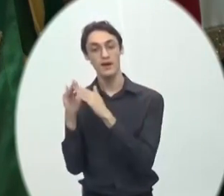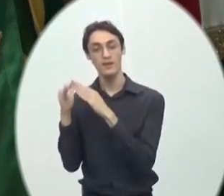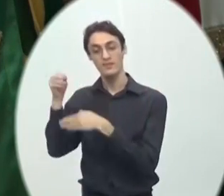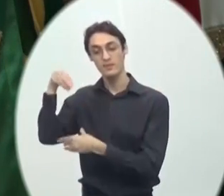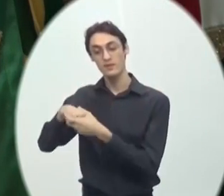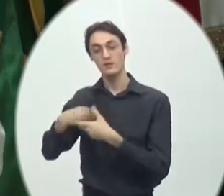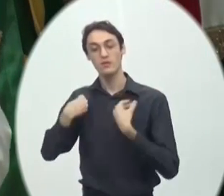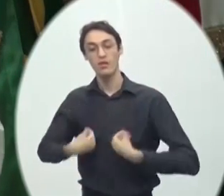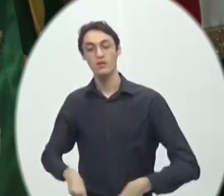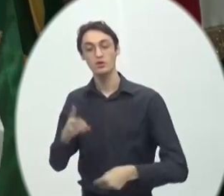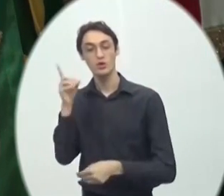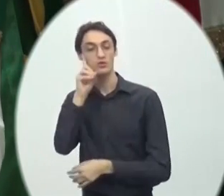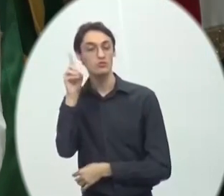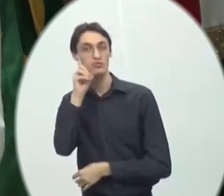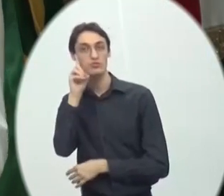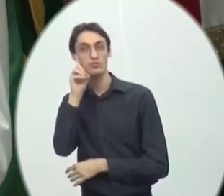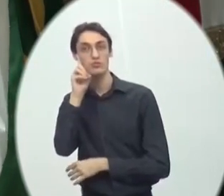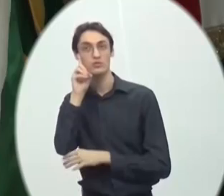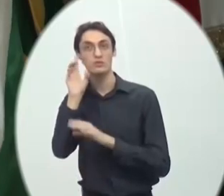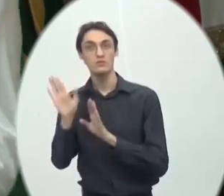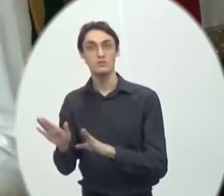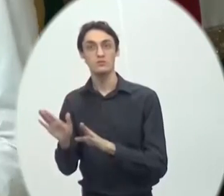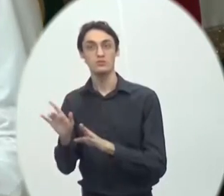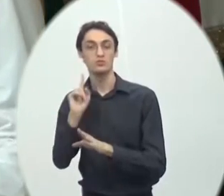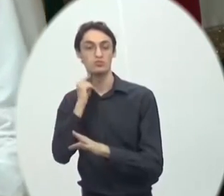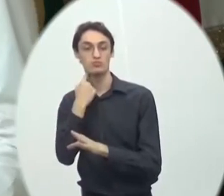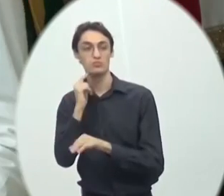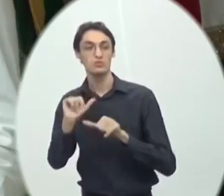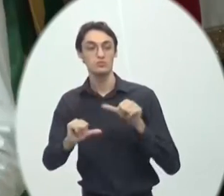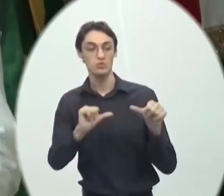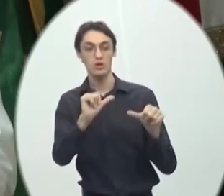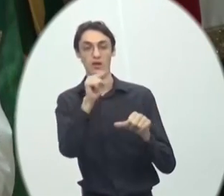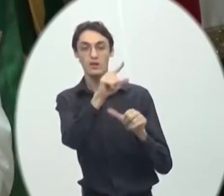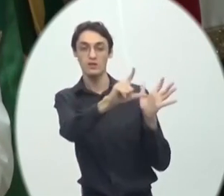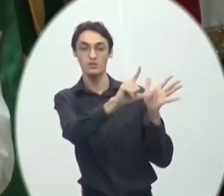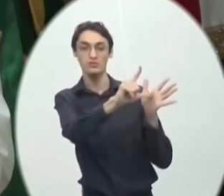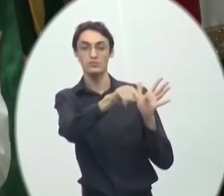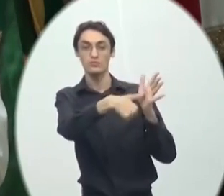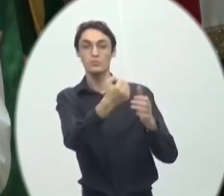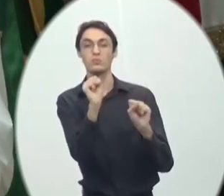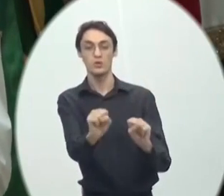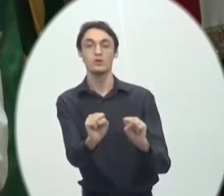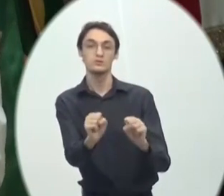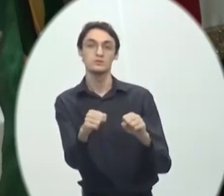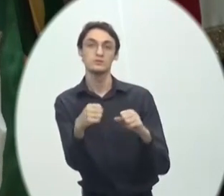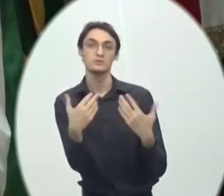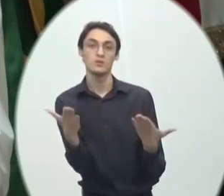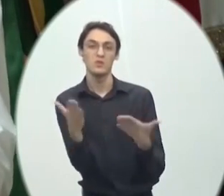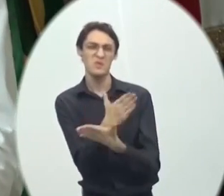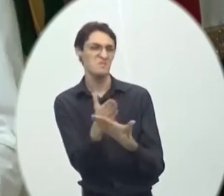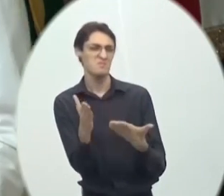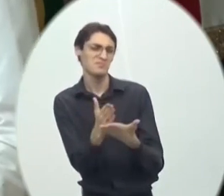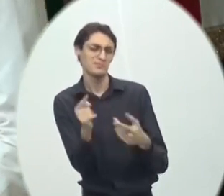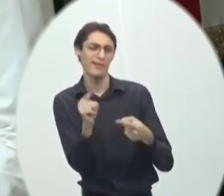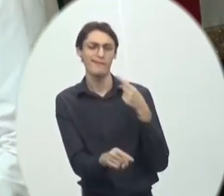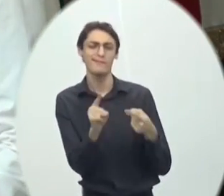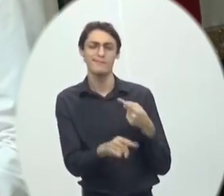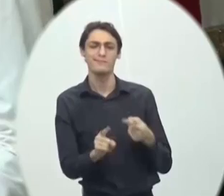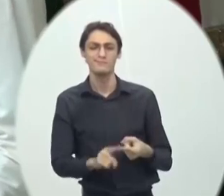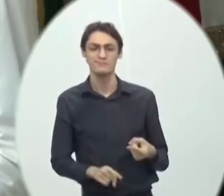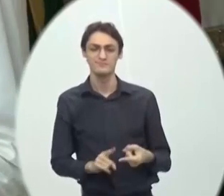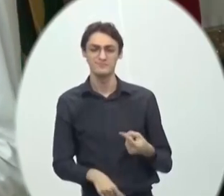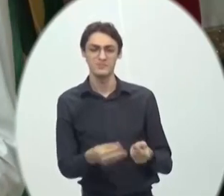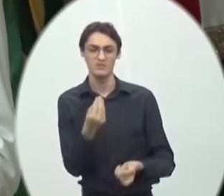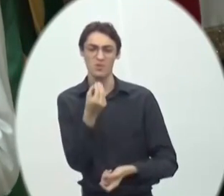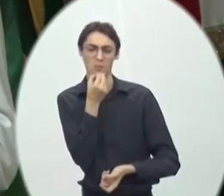ficar 2, 3 dias lá, usar, sujar e ir lá e trocar. Aí pode. Então são coisas que não tem cabimento, né?